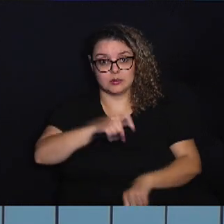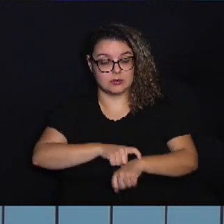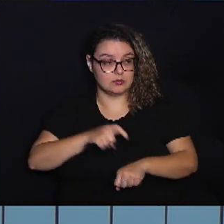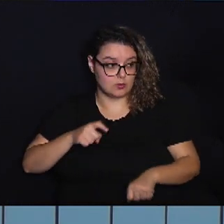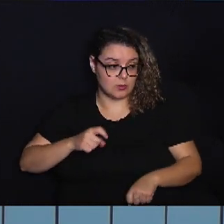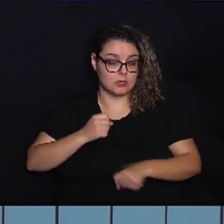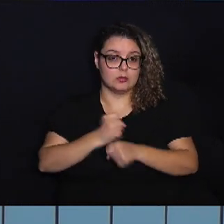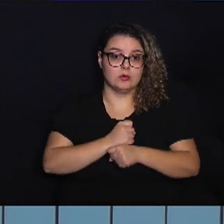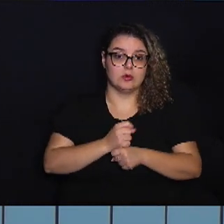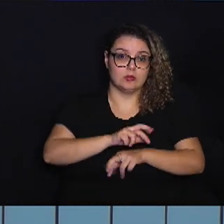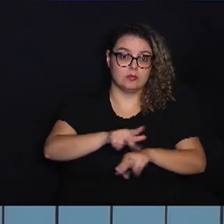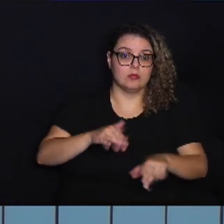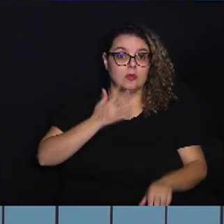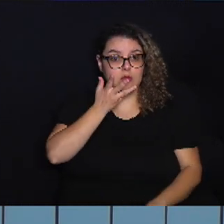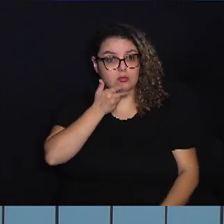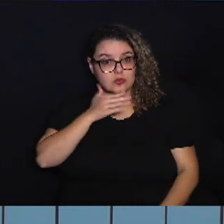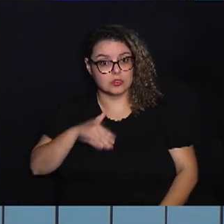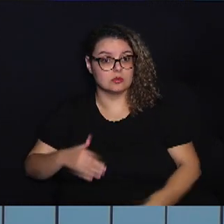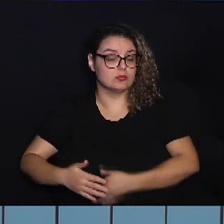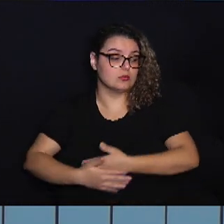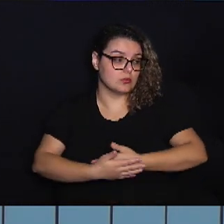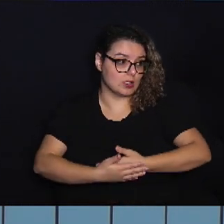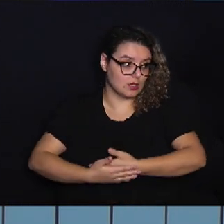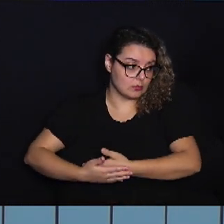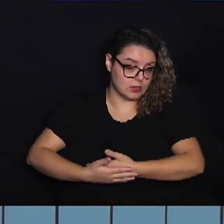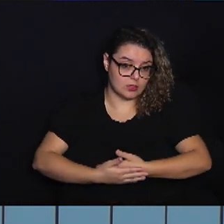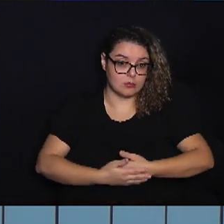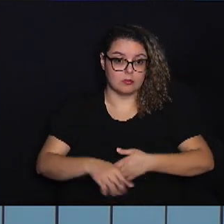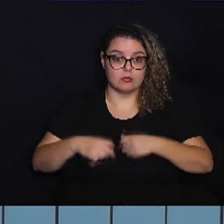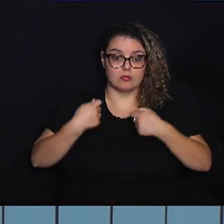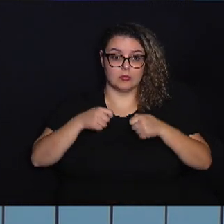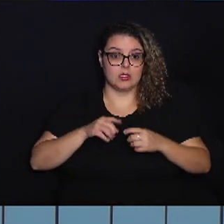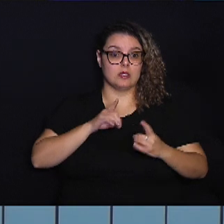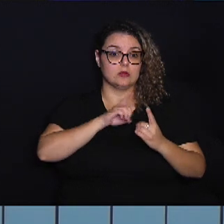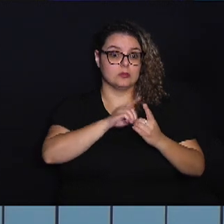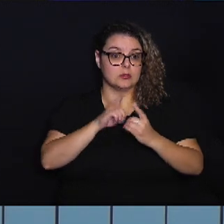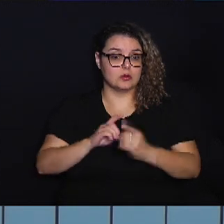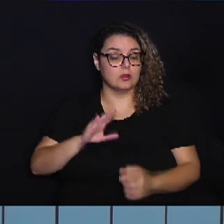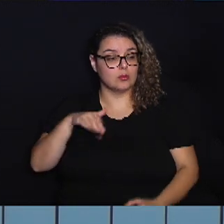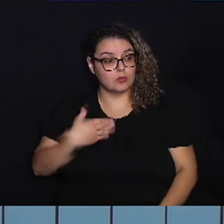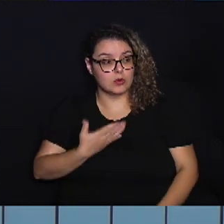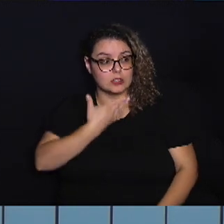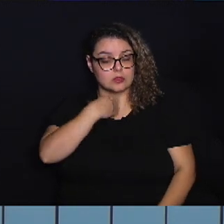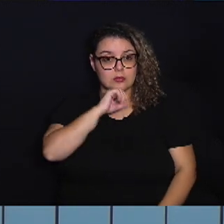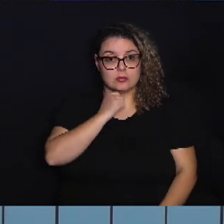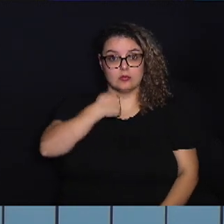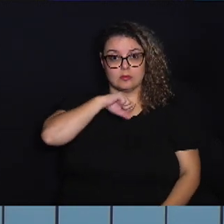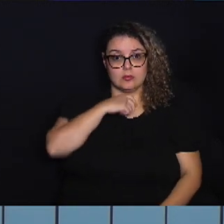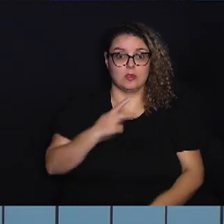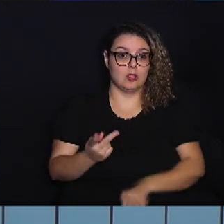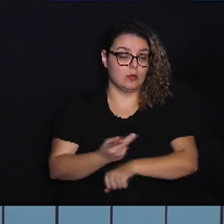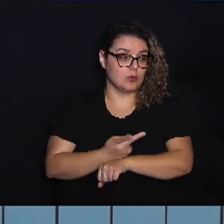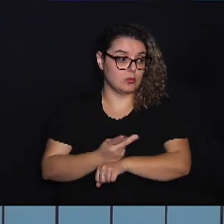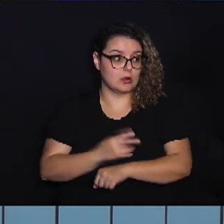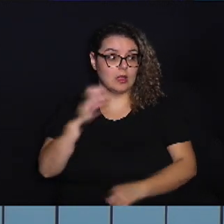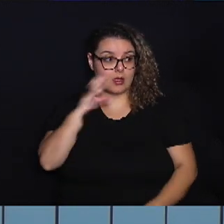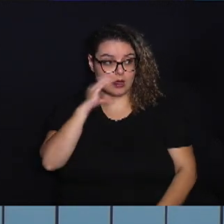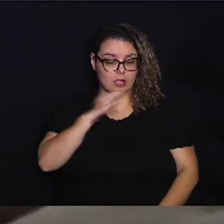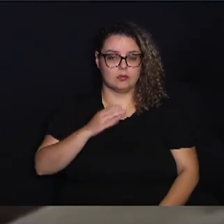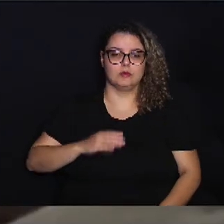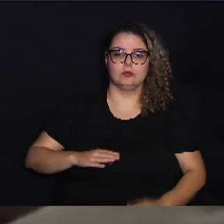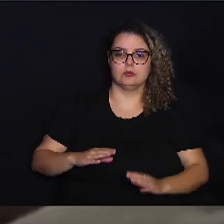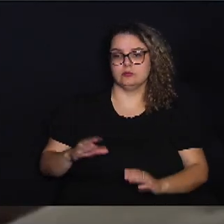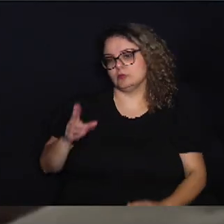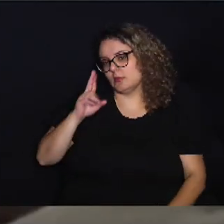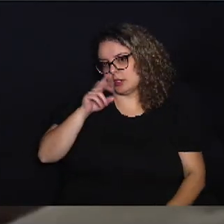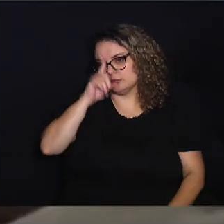ano, com várias crianças, né, bebês ali precisando de atendimento. Quando que os pais precisam correr mesmo?